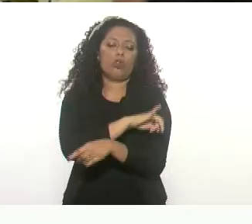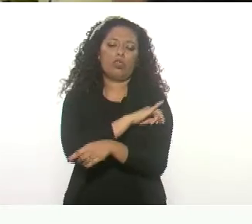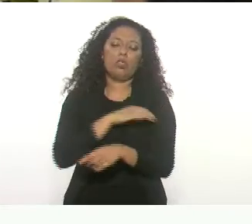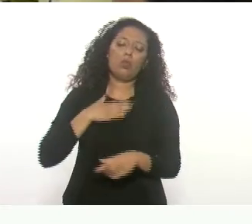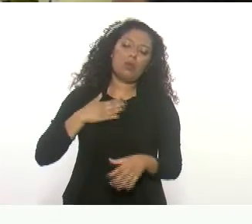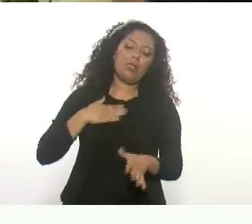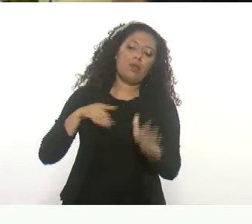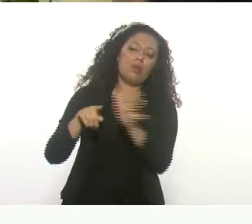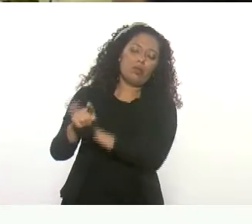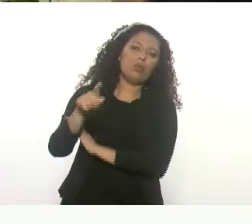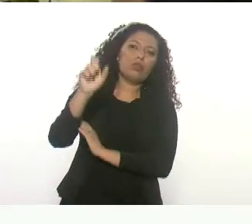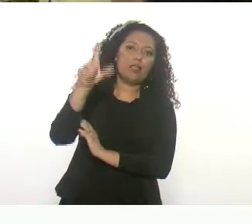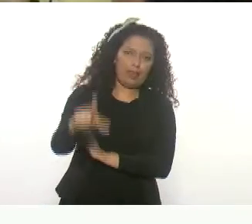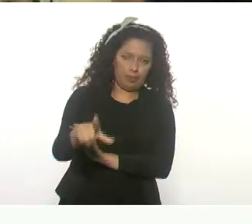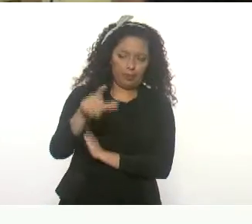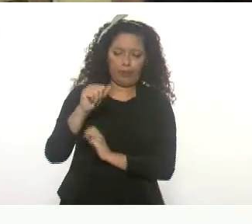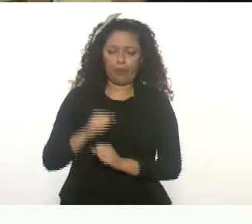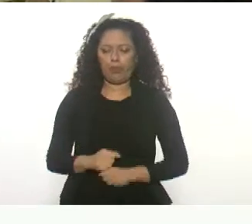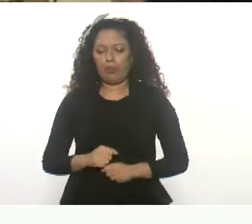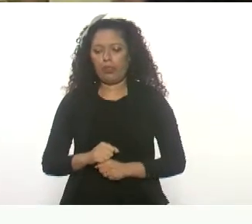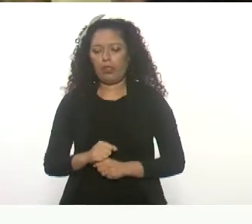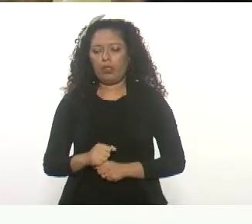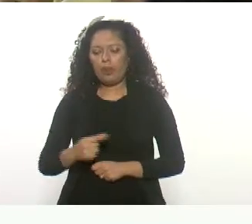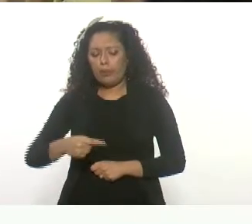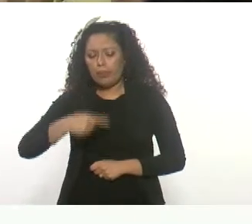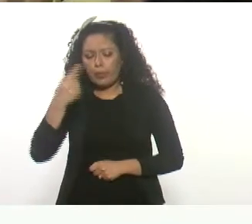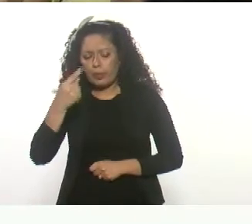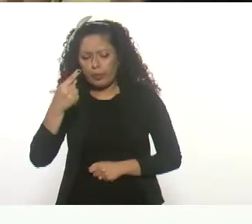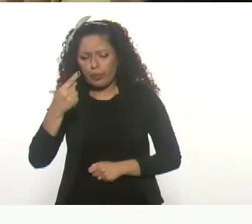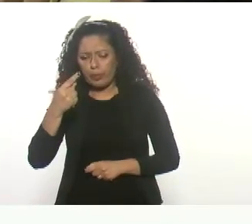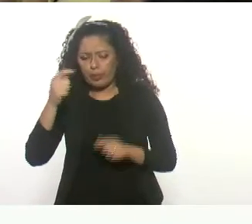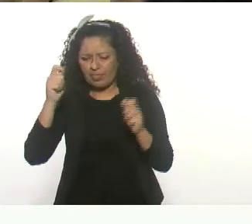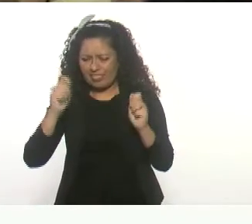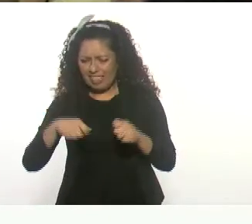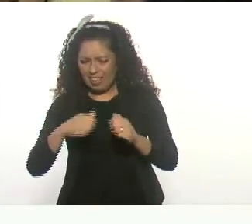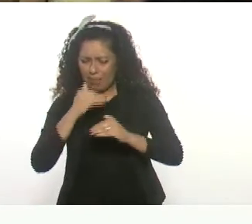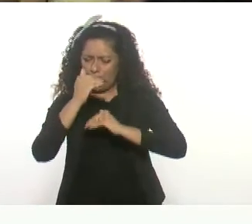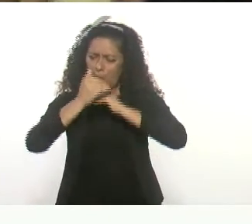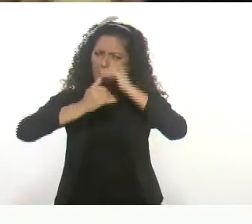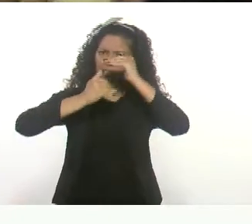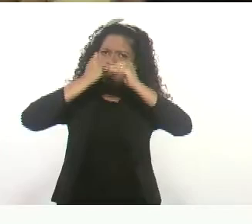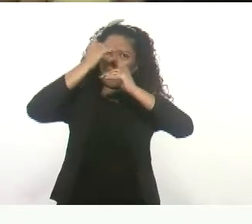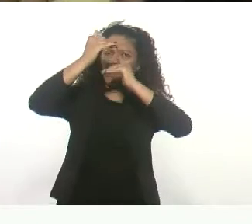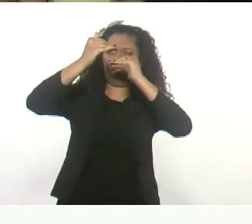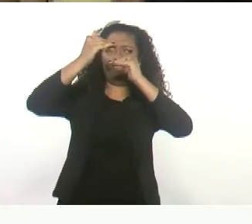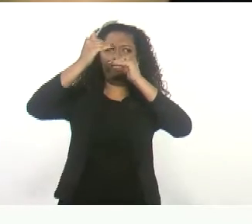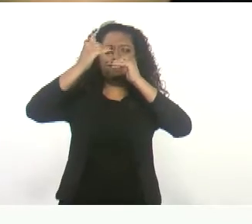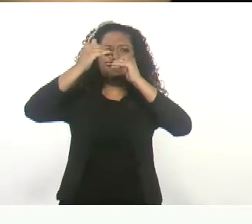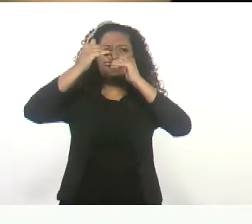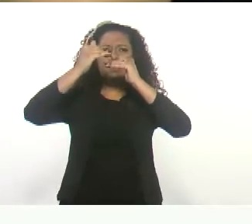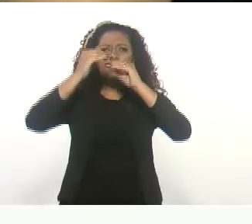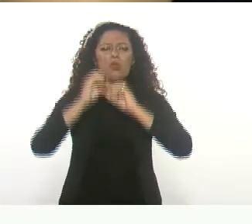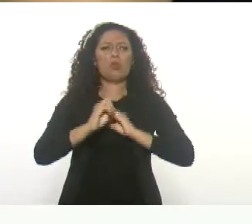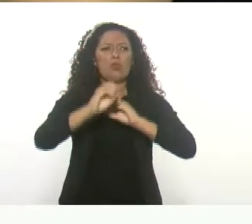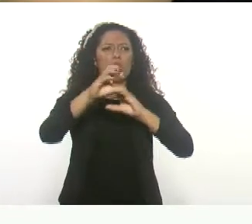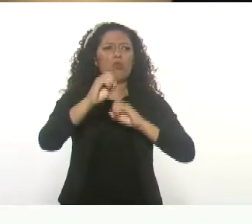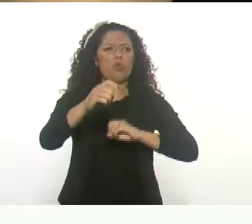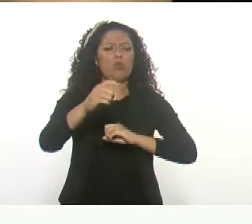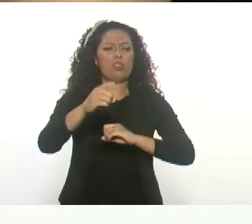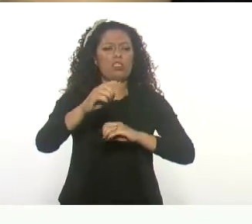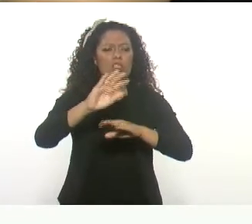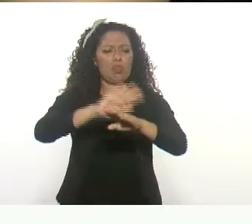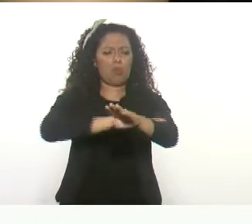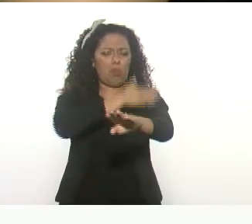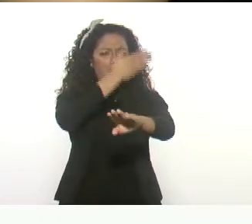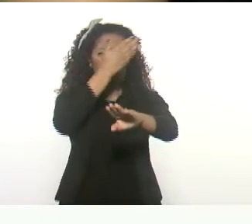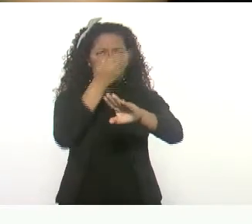o que vem primeiro, né? Meio que o ovo ou a galinha, né? Dá para avançar numa implementação de ensino integral com o currículo ainda